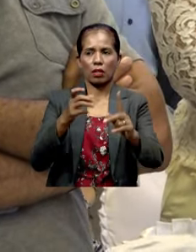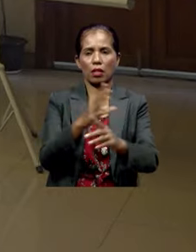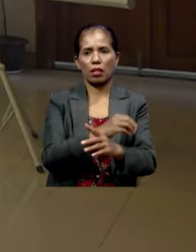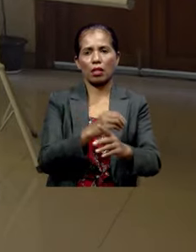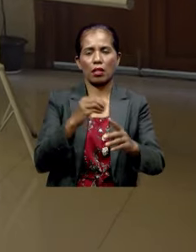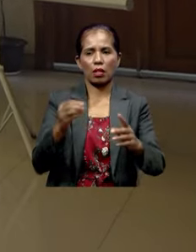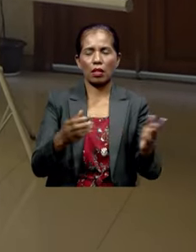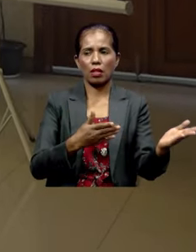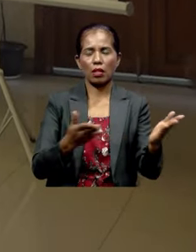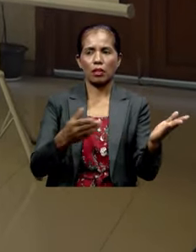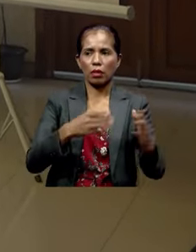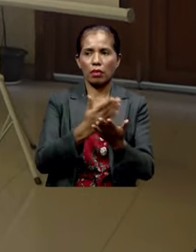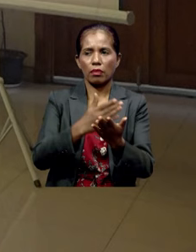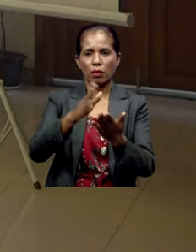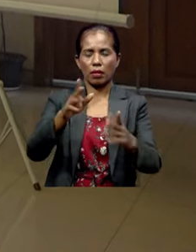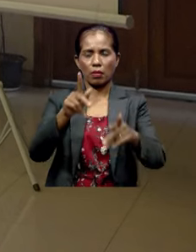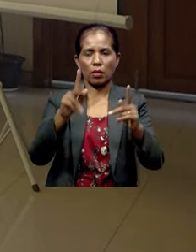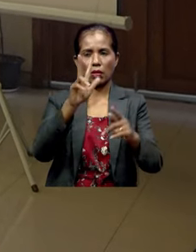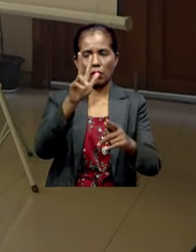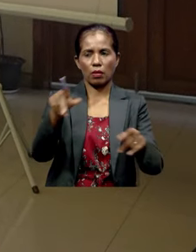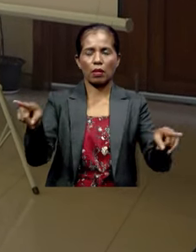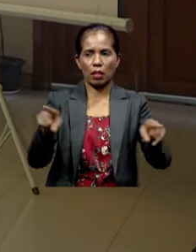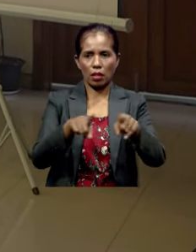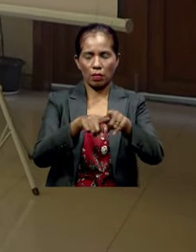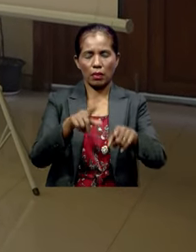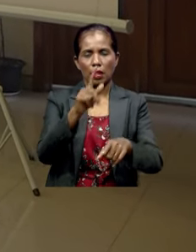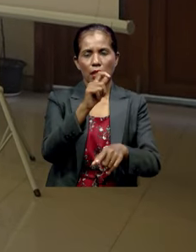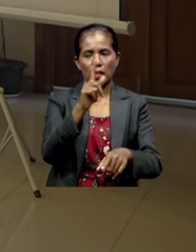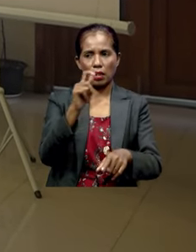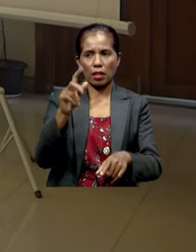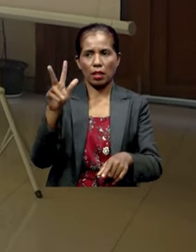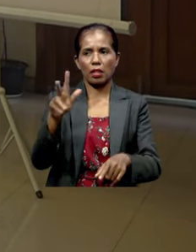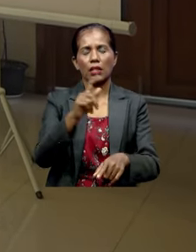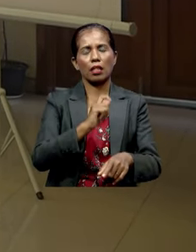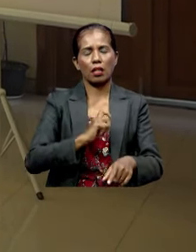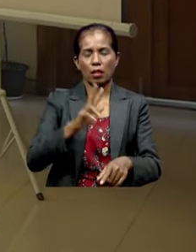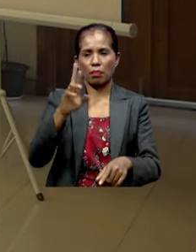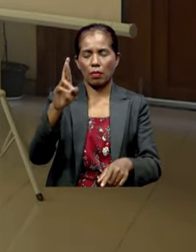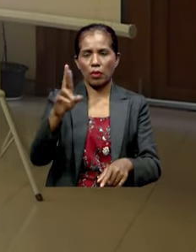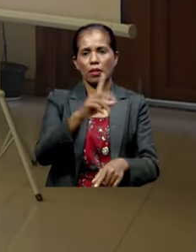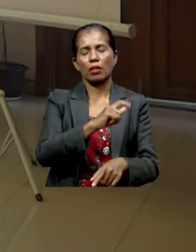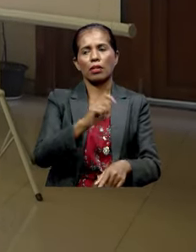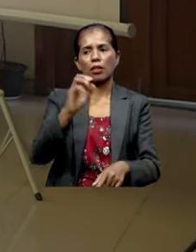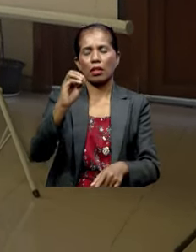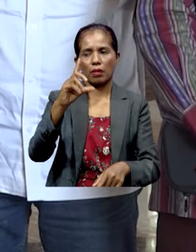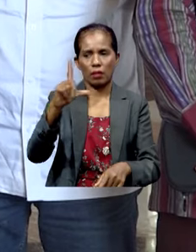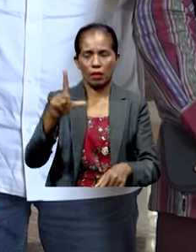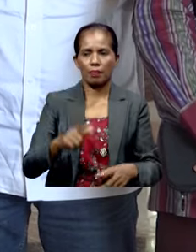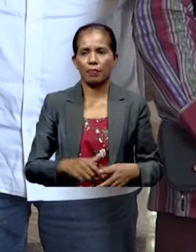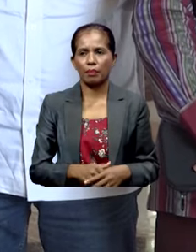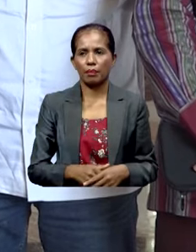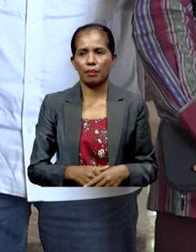Batugade, não se faz o operador todo hanesan Timor Telecom, Telemorno Telcomcel. A última,